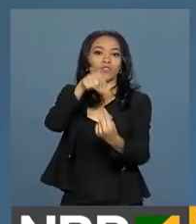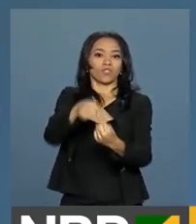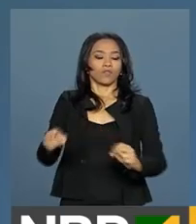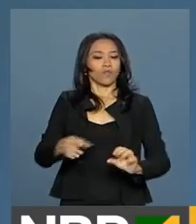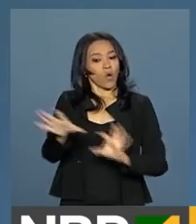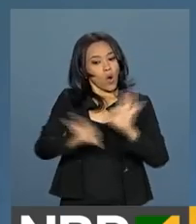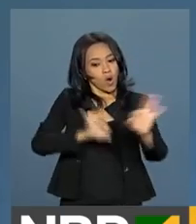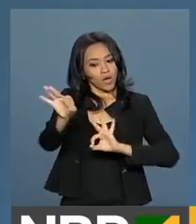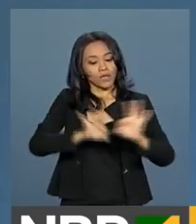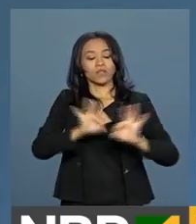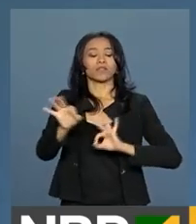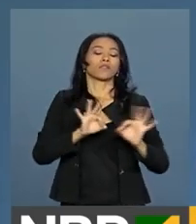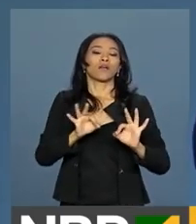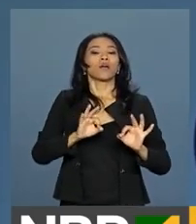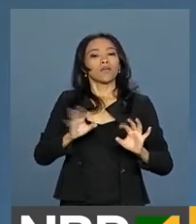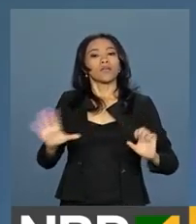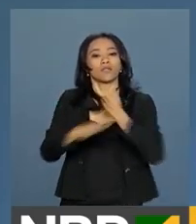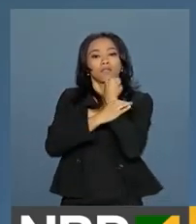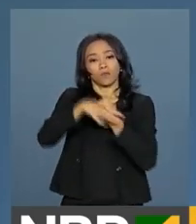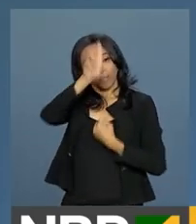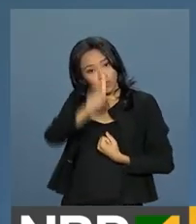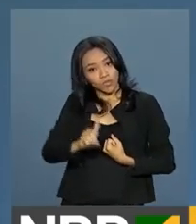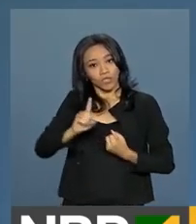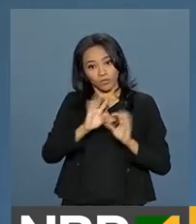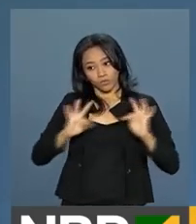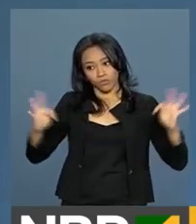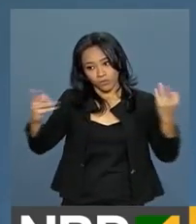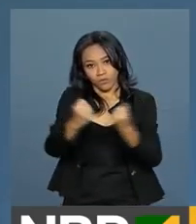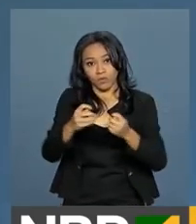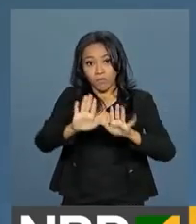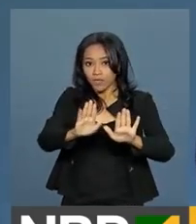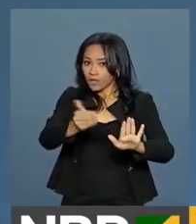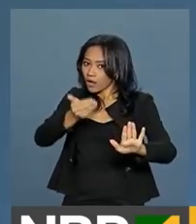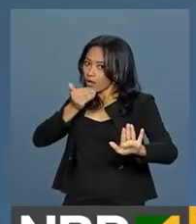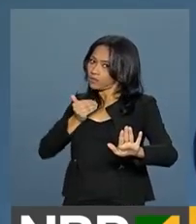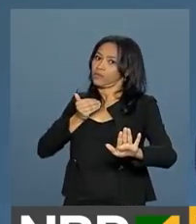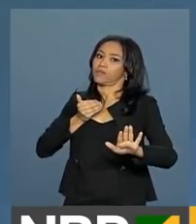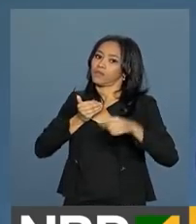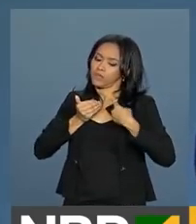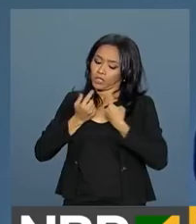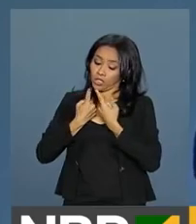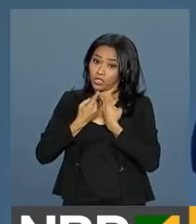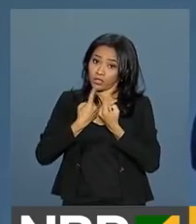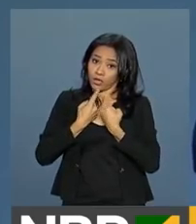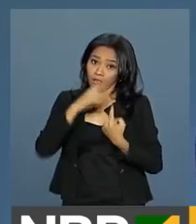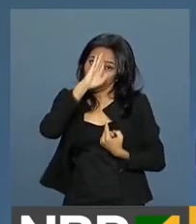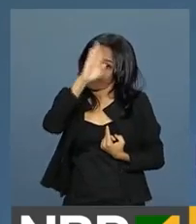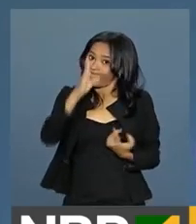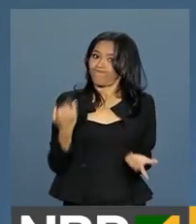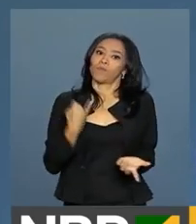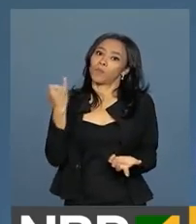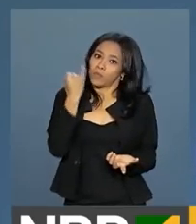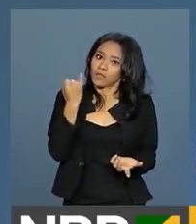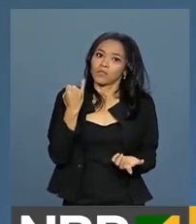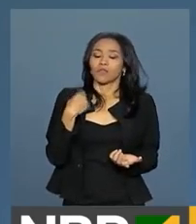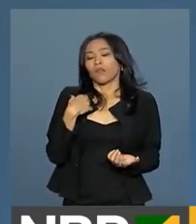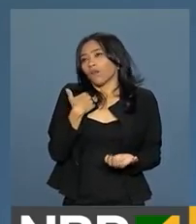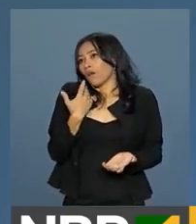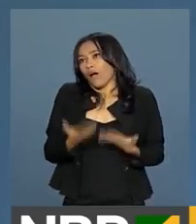os direitos da população mas antes disso um diálogo é fundamental deve quanto tempo